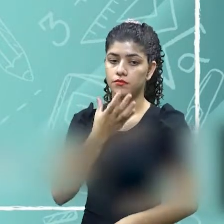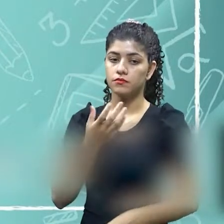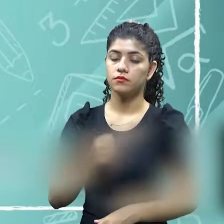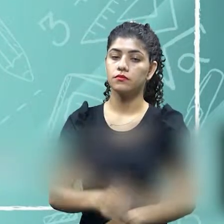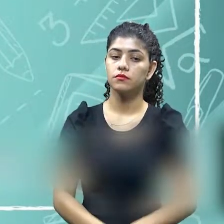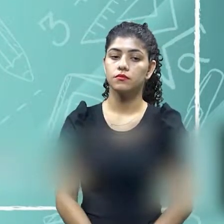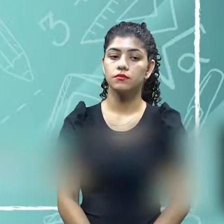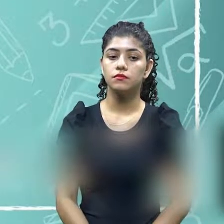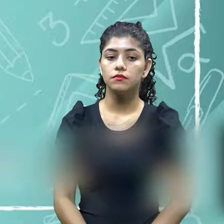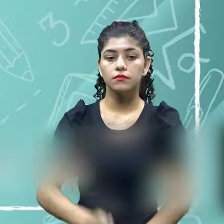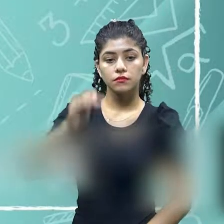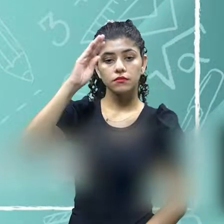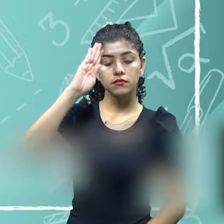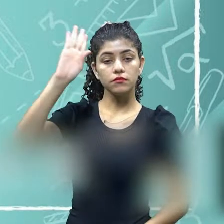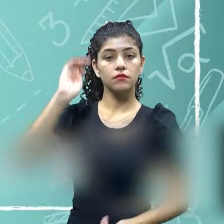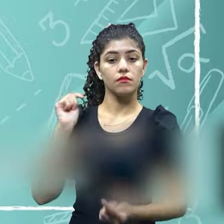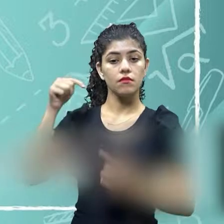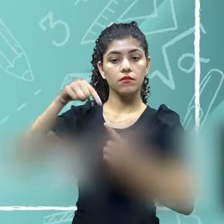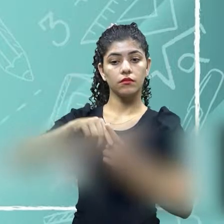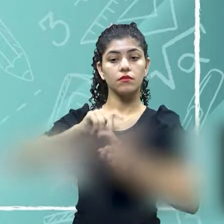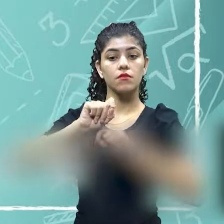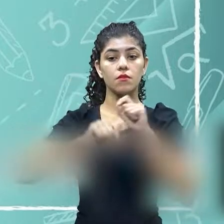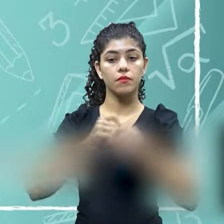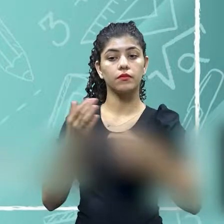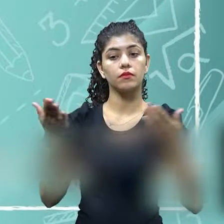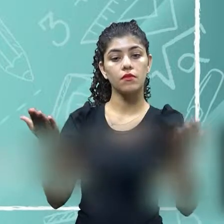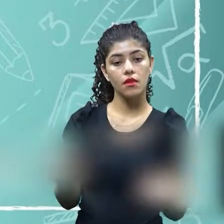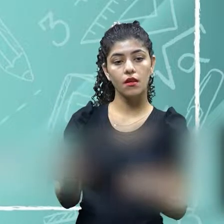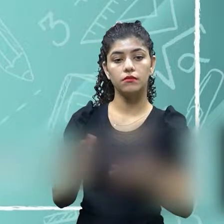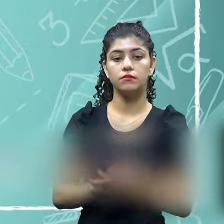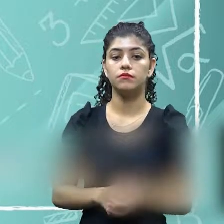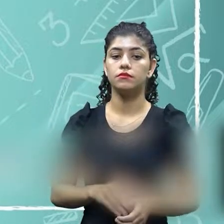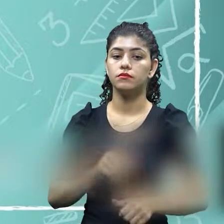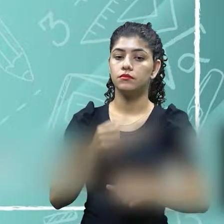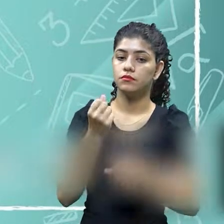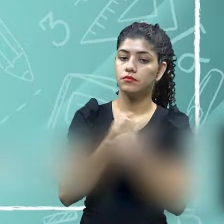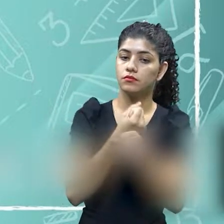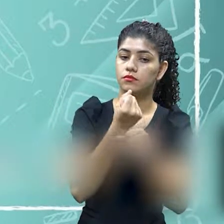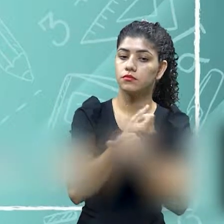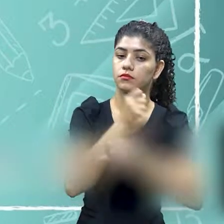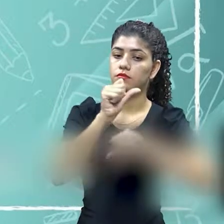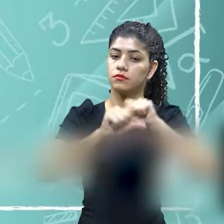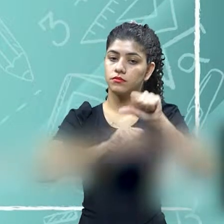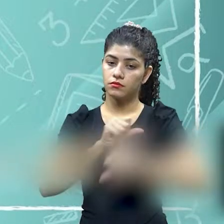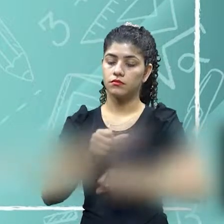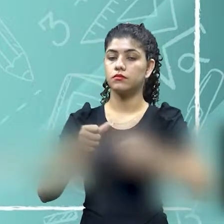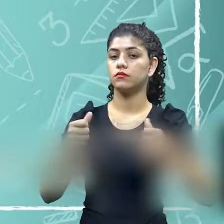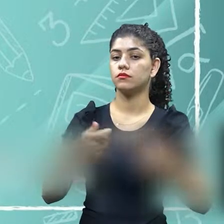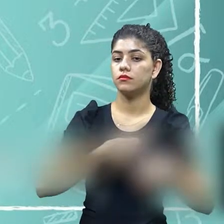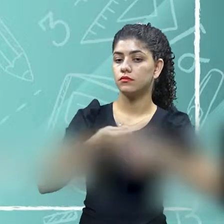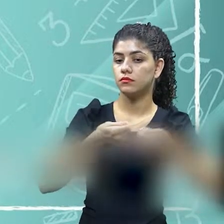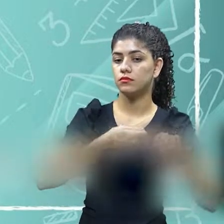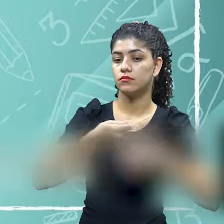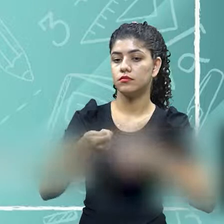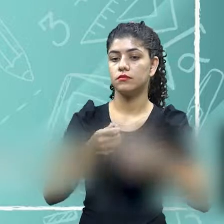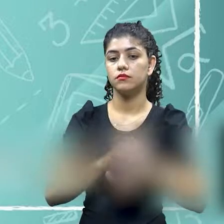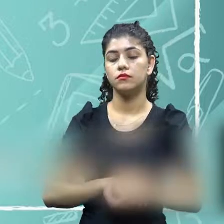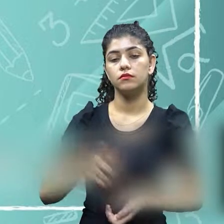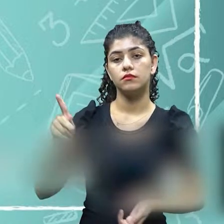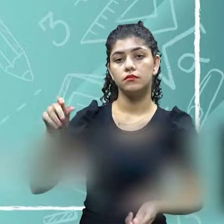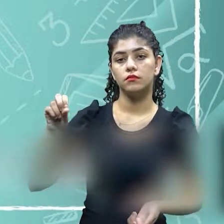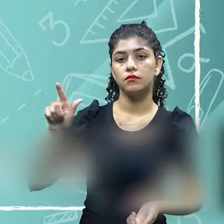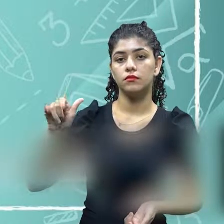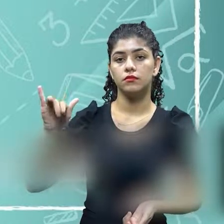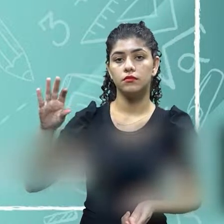de produtos. O principal objetivo do Mercosul é garantir, então, a construção de uma consolidação